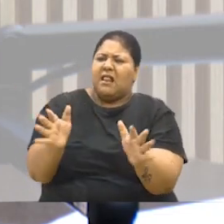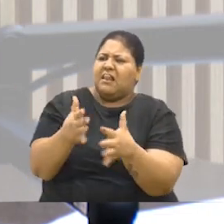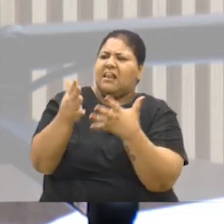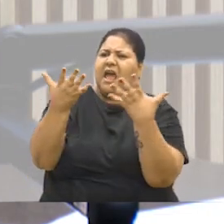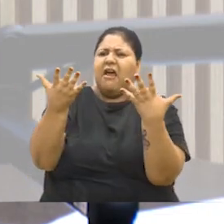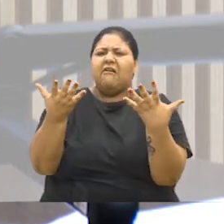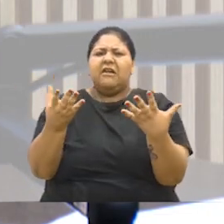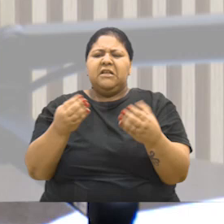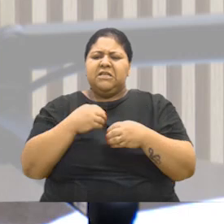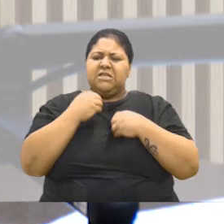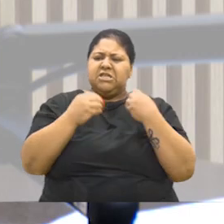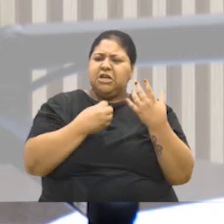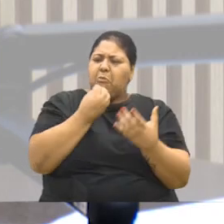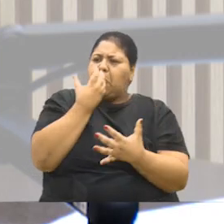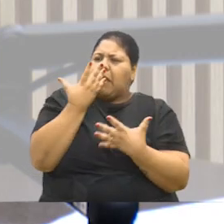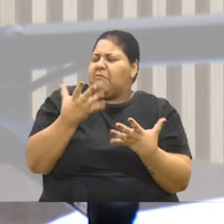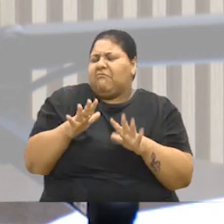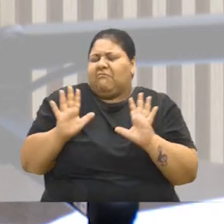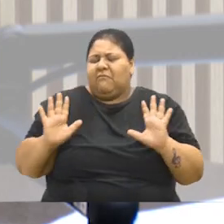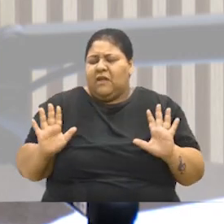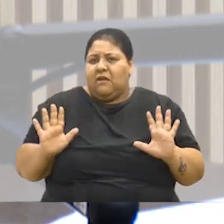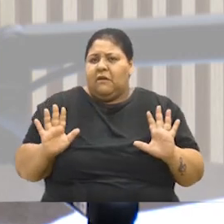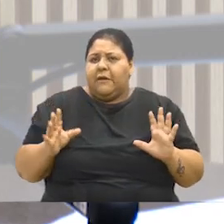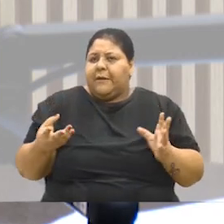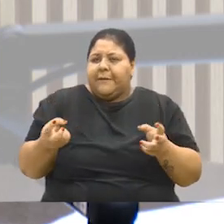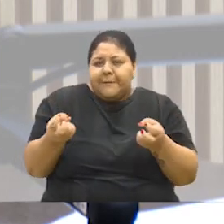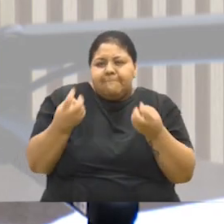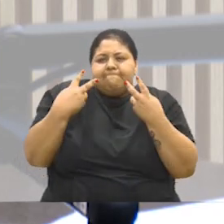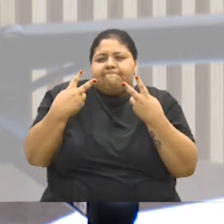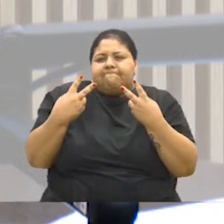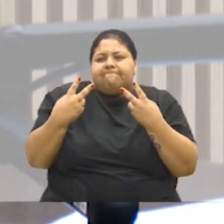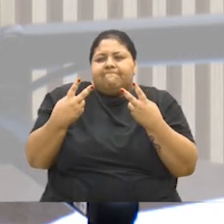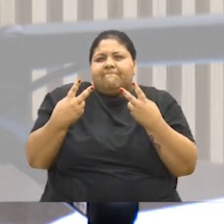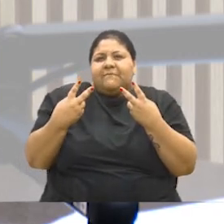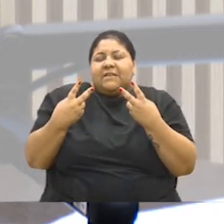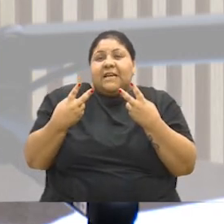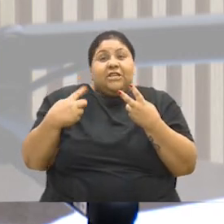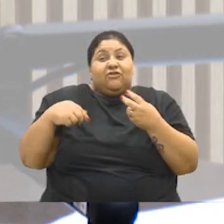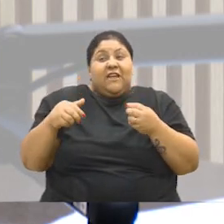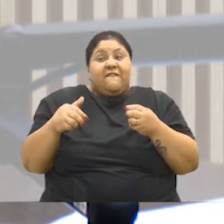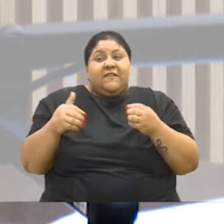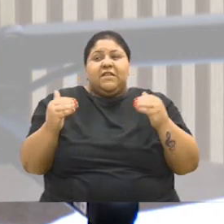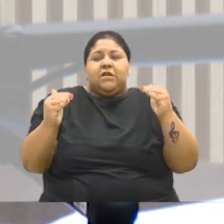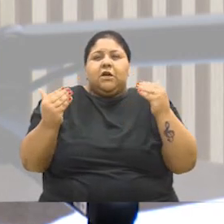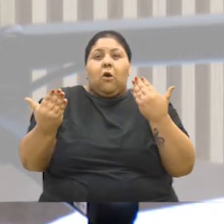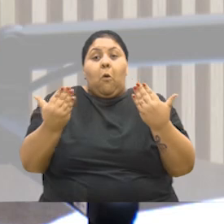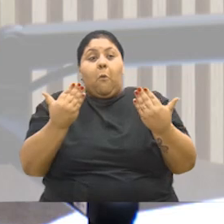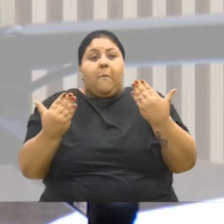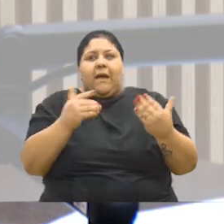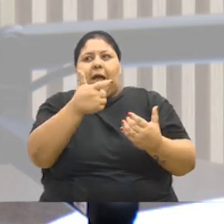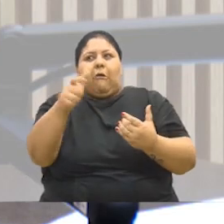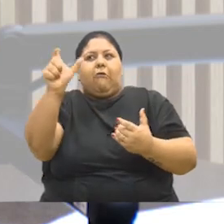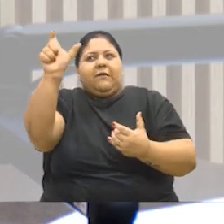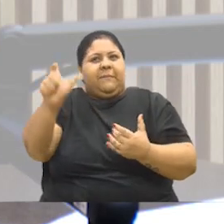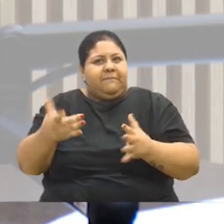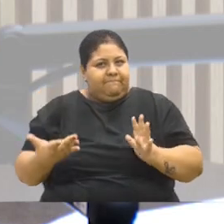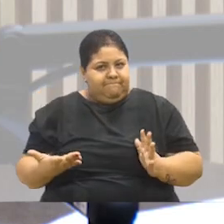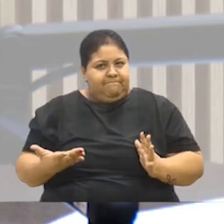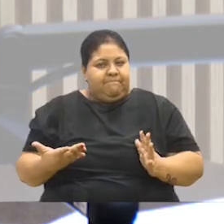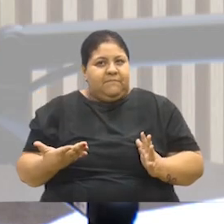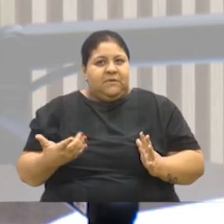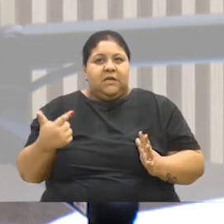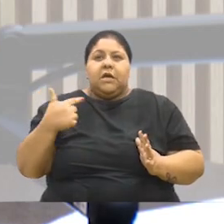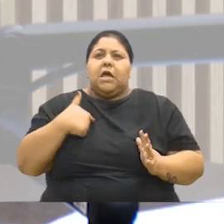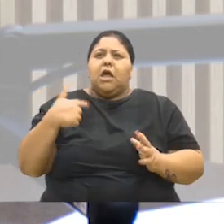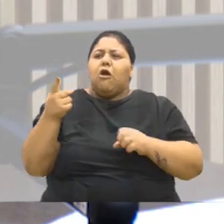sentia bem. Enfim, era aquele olhar que a gente tinha. Mas a gente não deve se comparar com o outro. Eu só cito isso para dizer que eu buscava